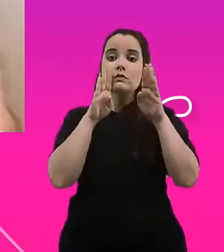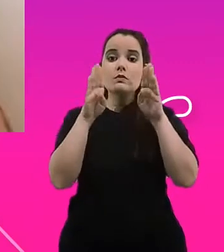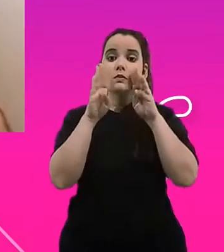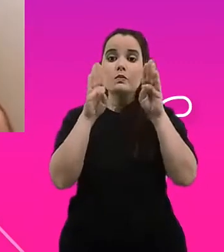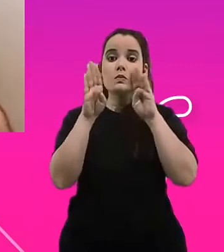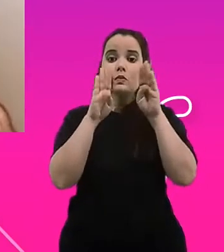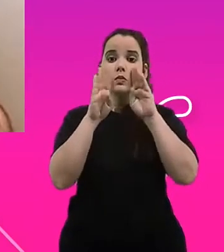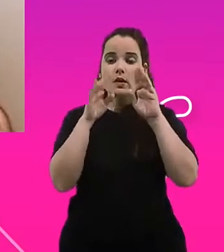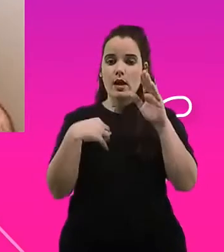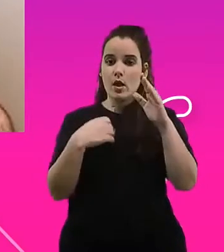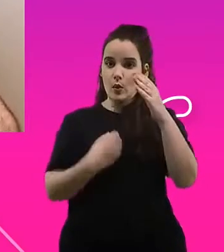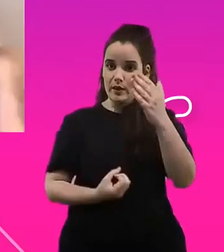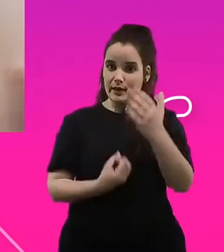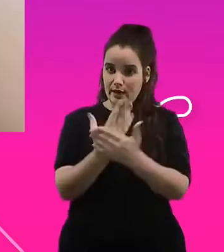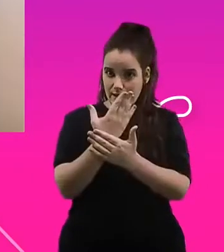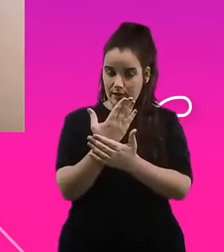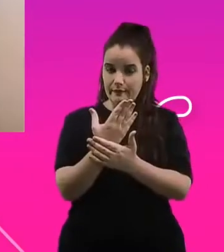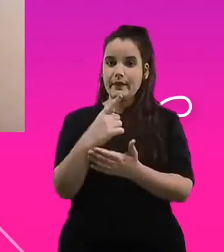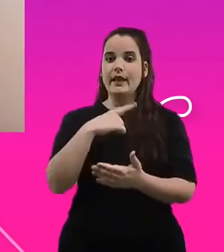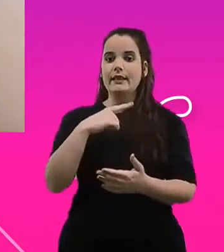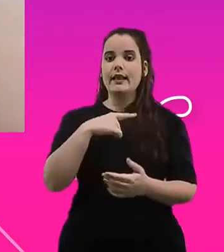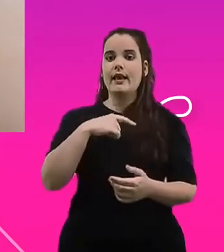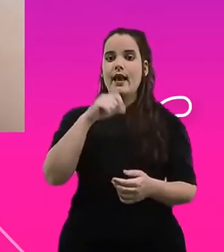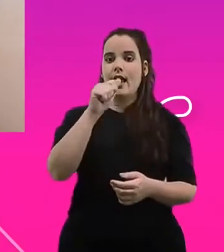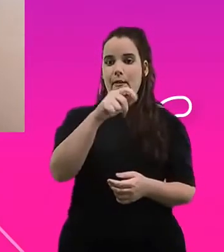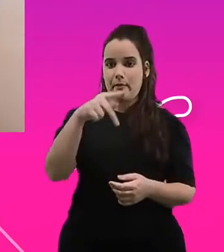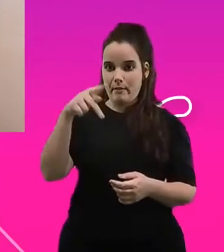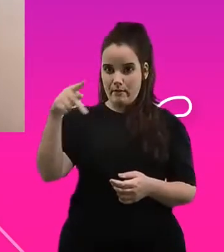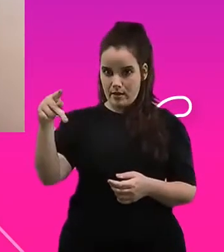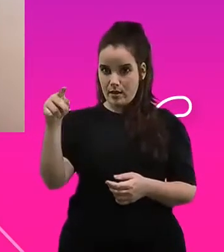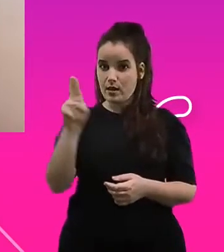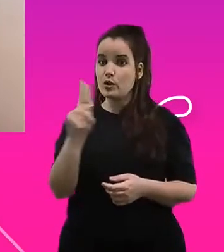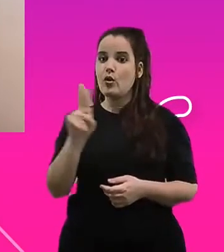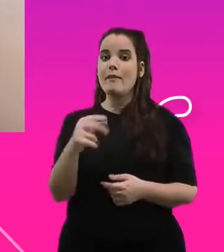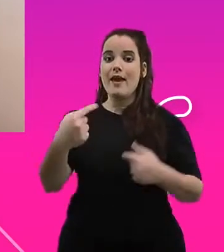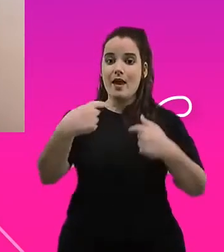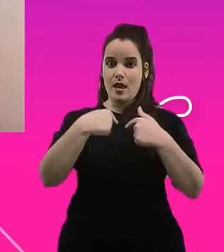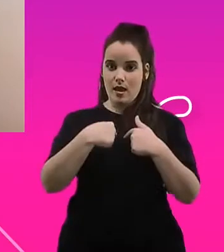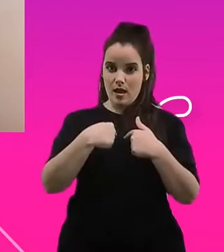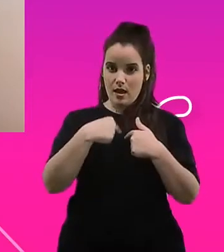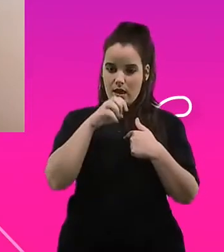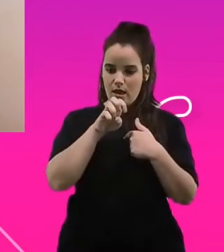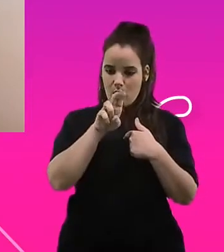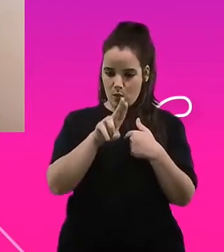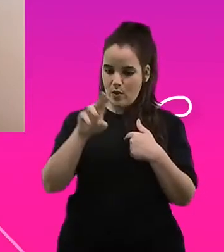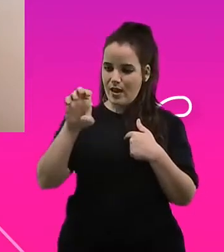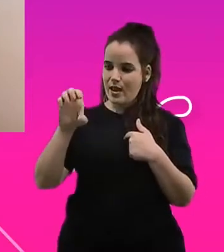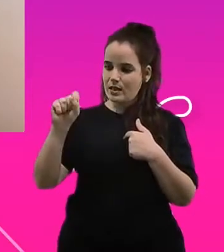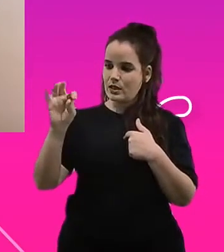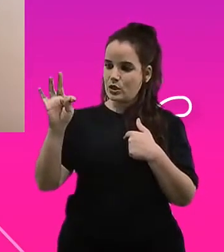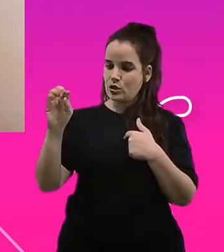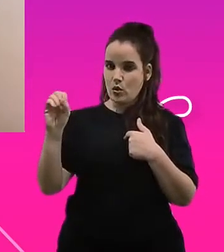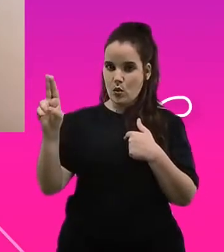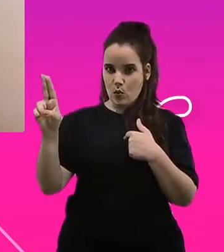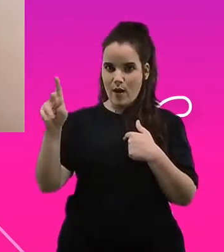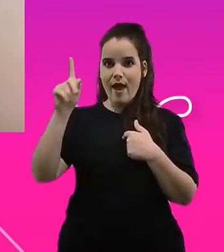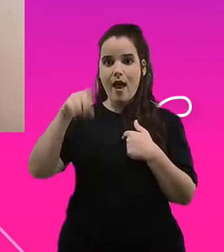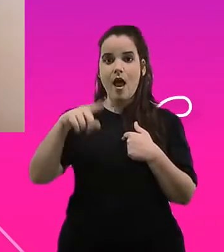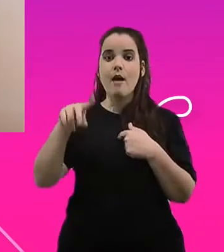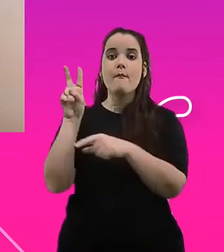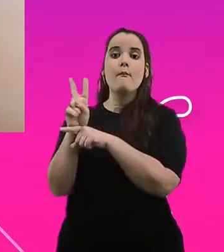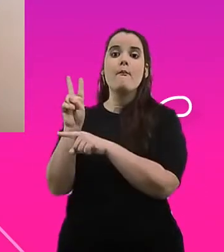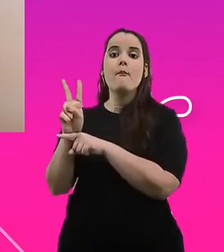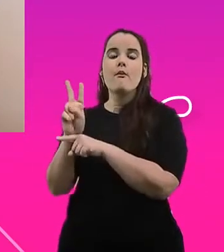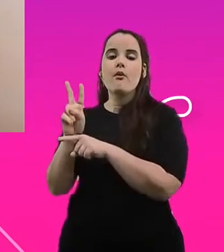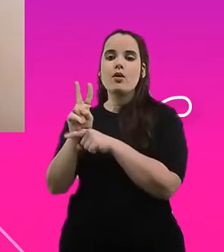Eu Estou, que é uma plataforma de promoção de saúde mental dentro das redes do Facebook, principalmente do Instagram. A gente